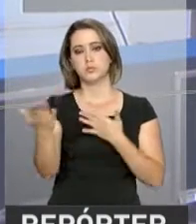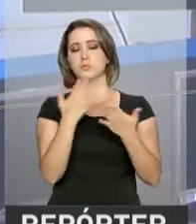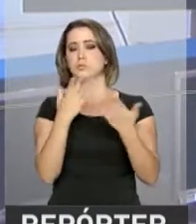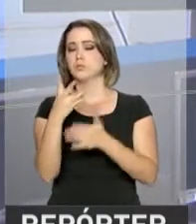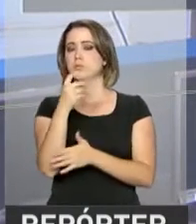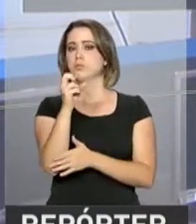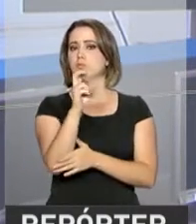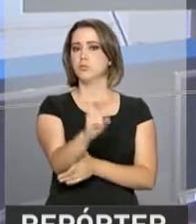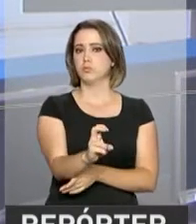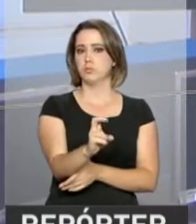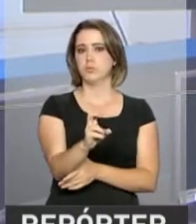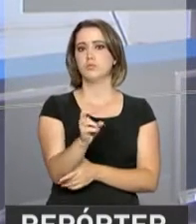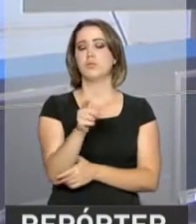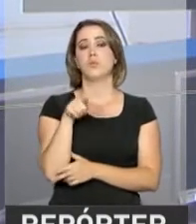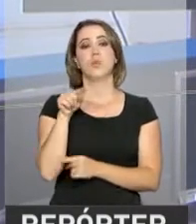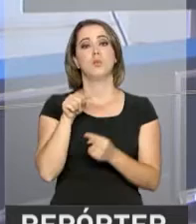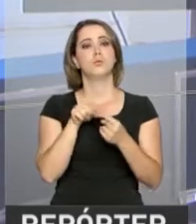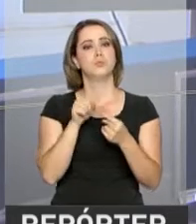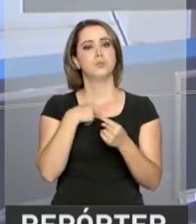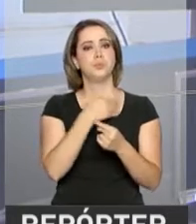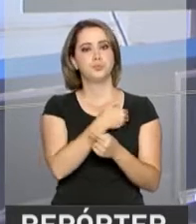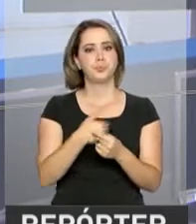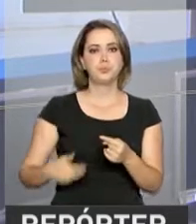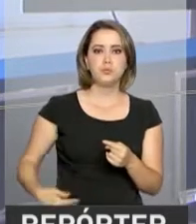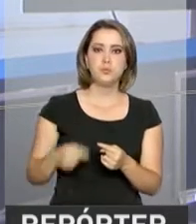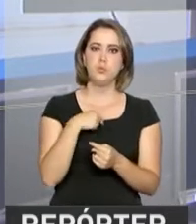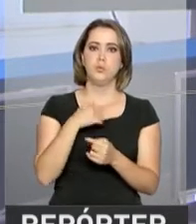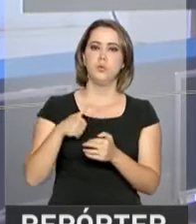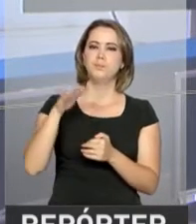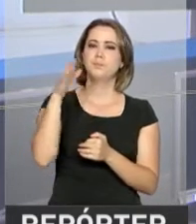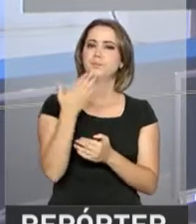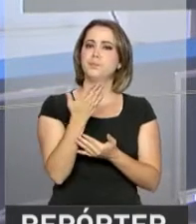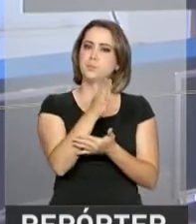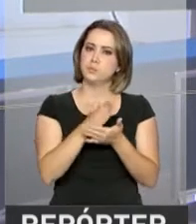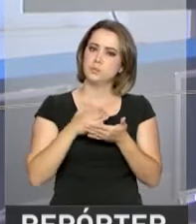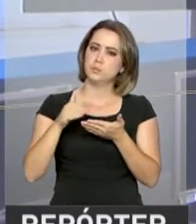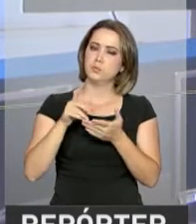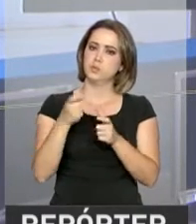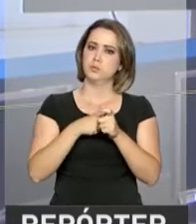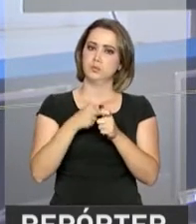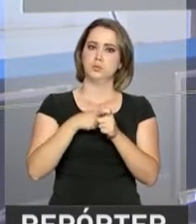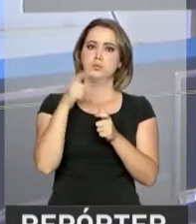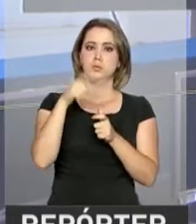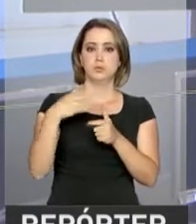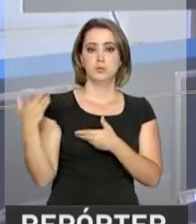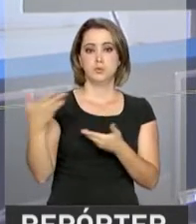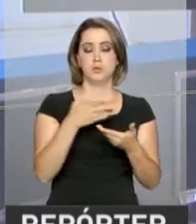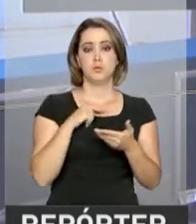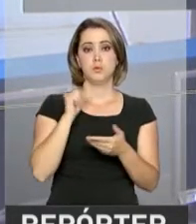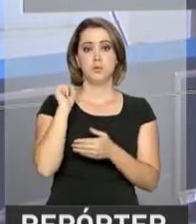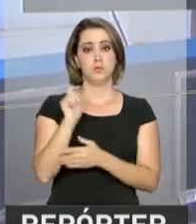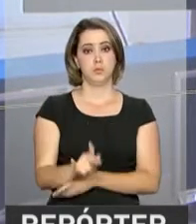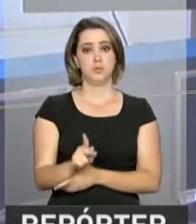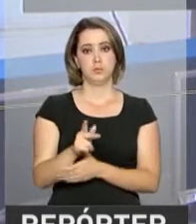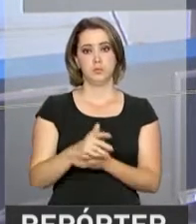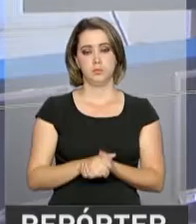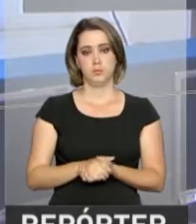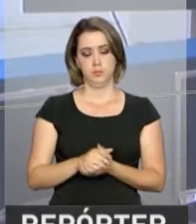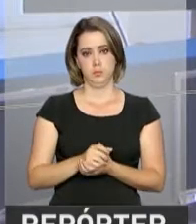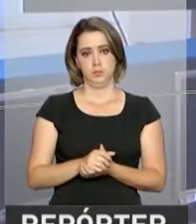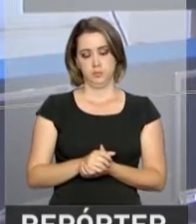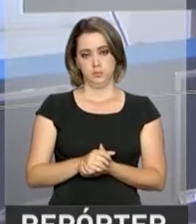em relação a 2015 de acordo com o governo grande parte desse déficit e vem dos gastos com a previdência